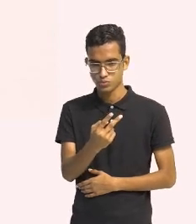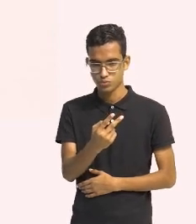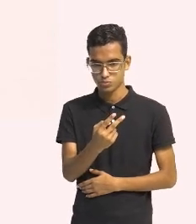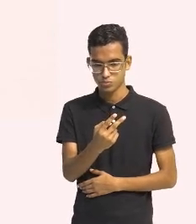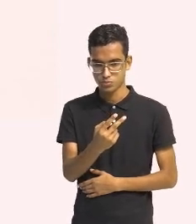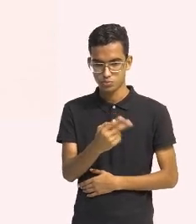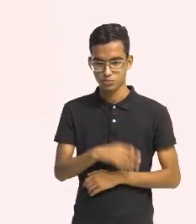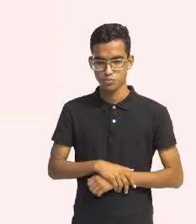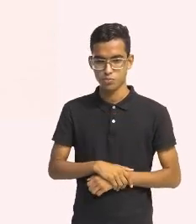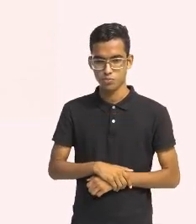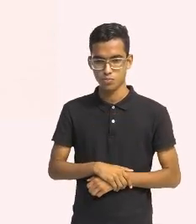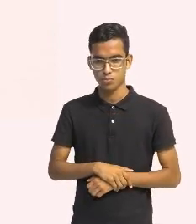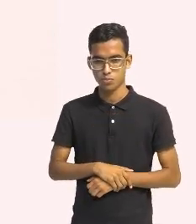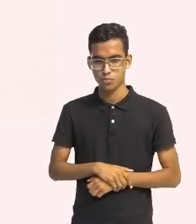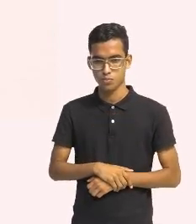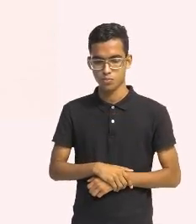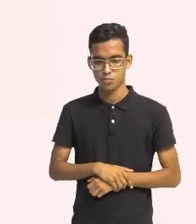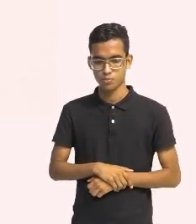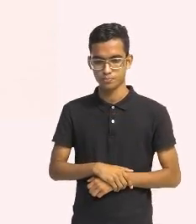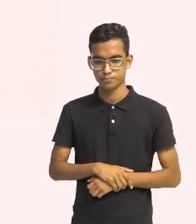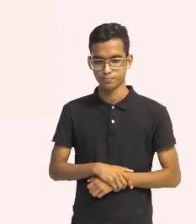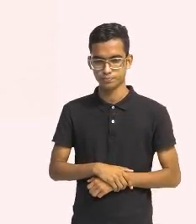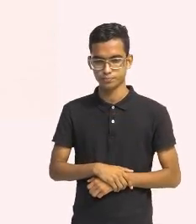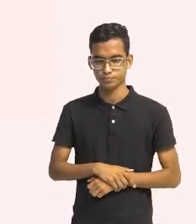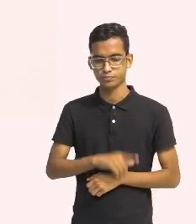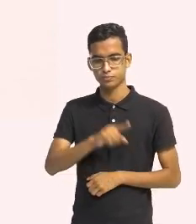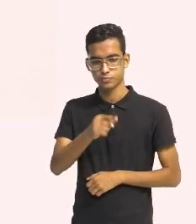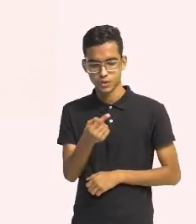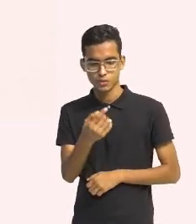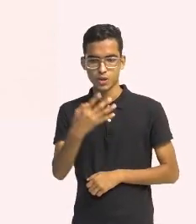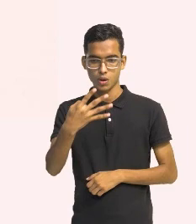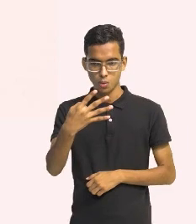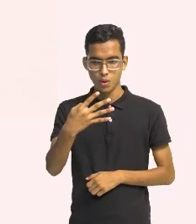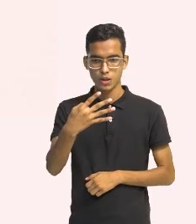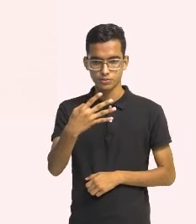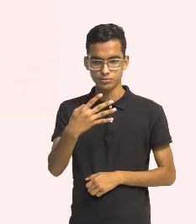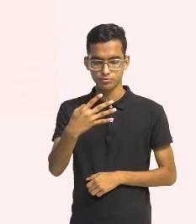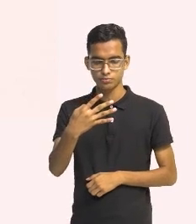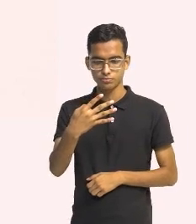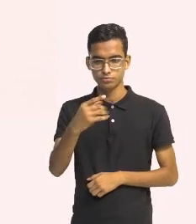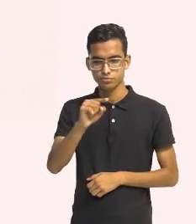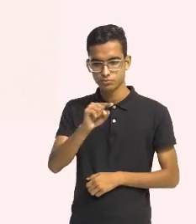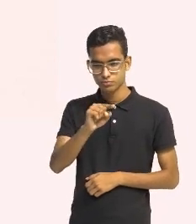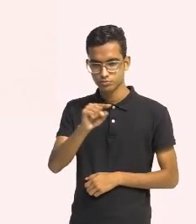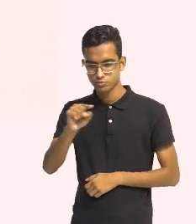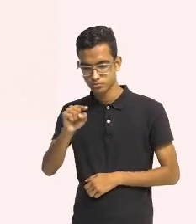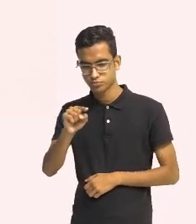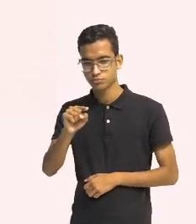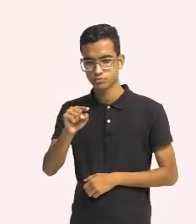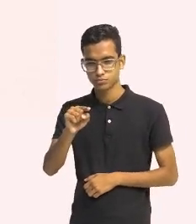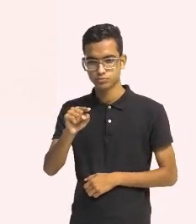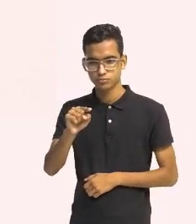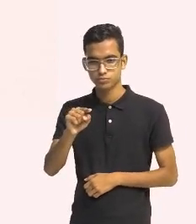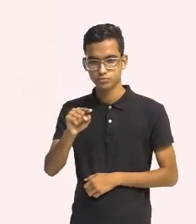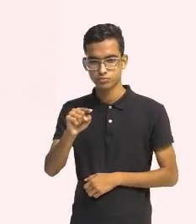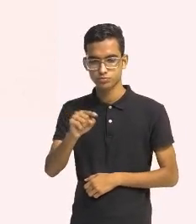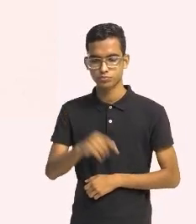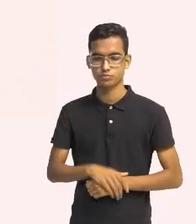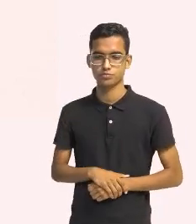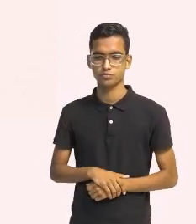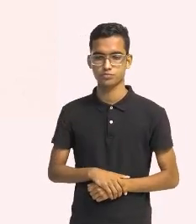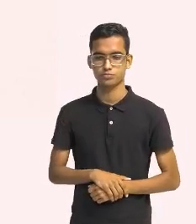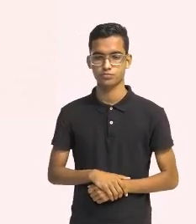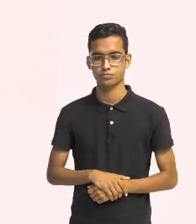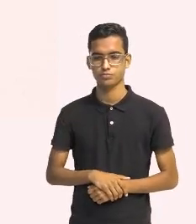então eu repito, tá? O número. Depois o número 4, que é a posição do outro radical,